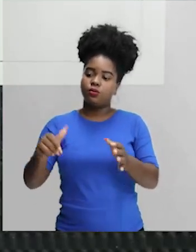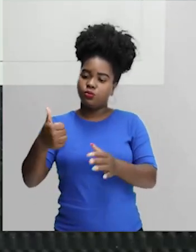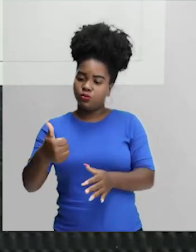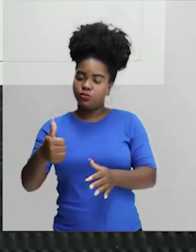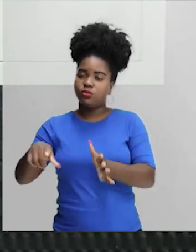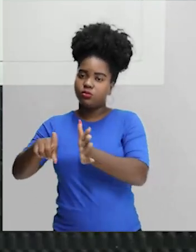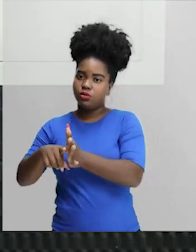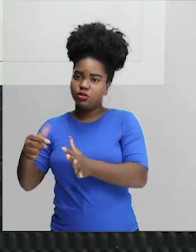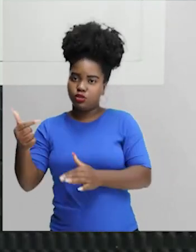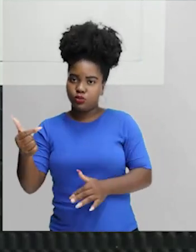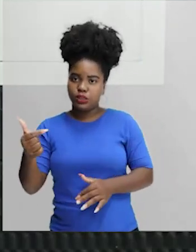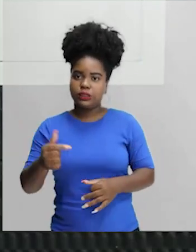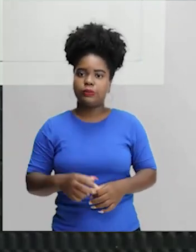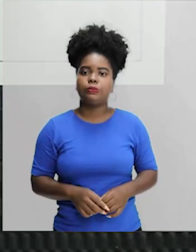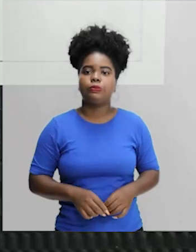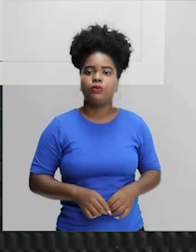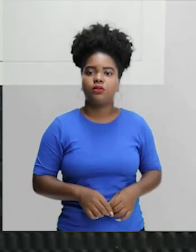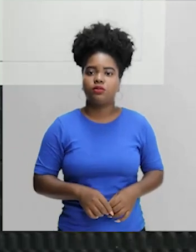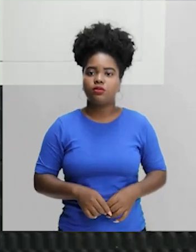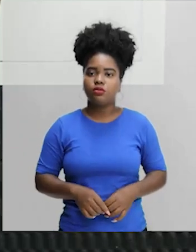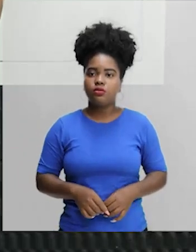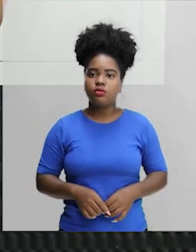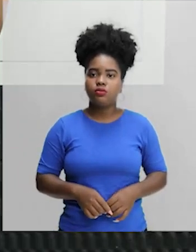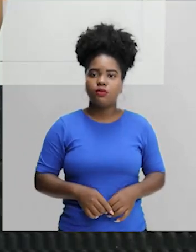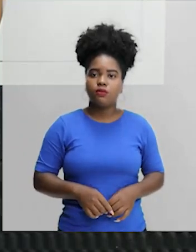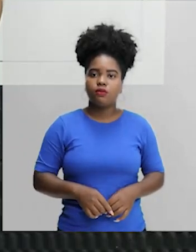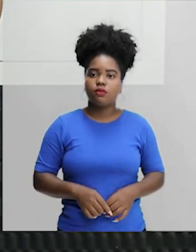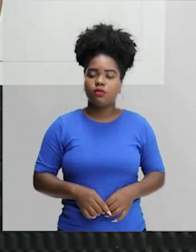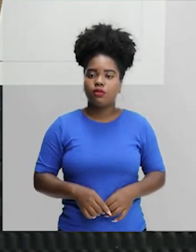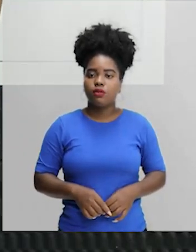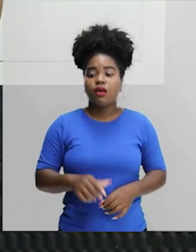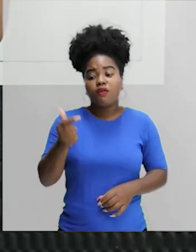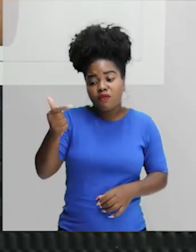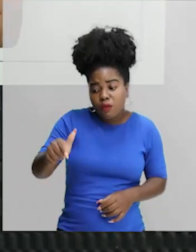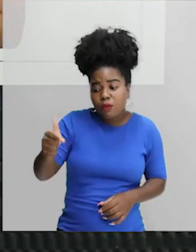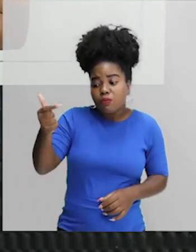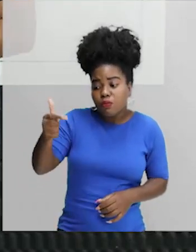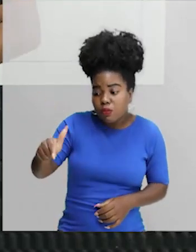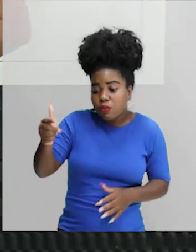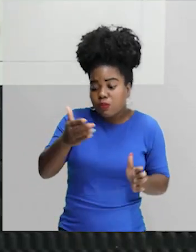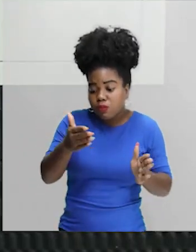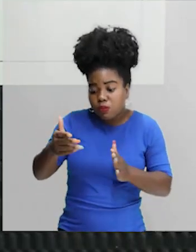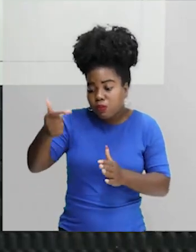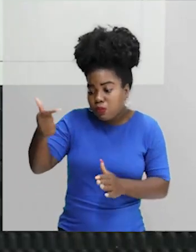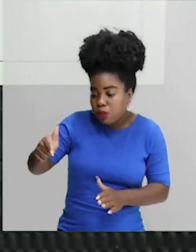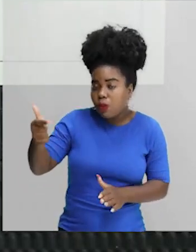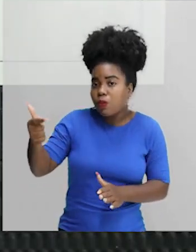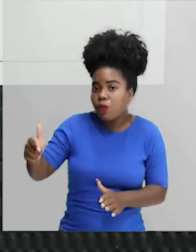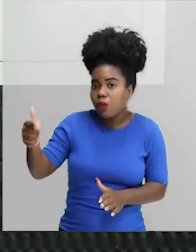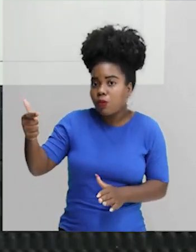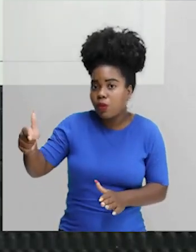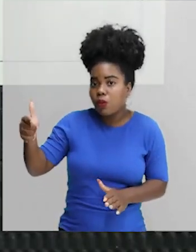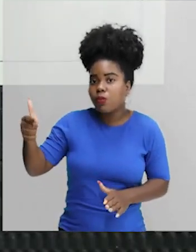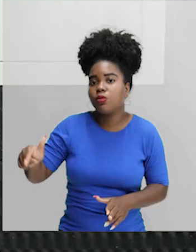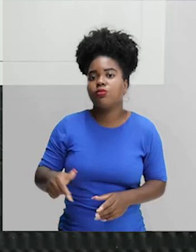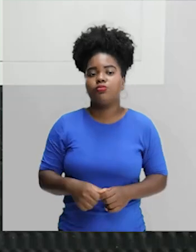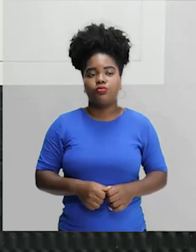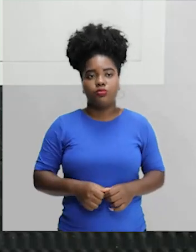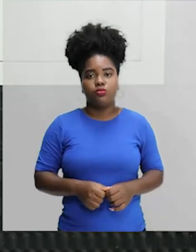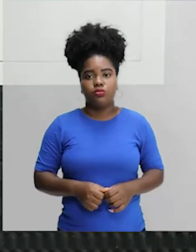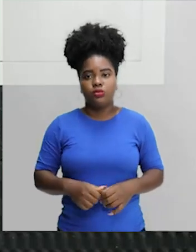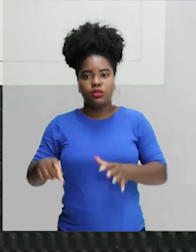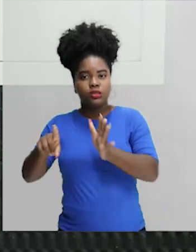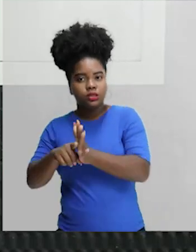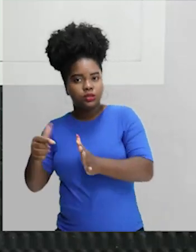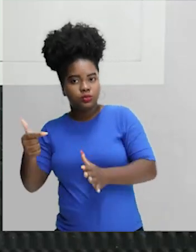embaixo. Certinho? E aí você vai só repetindo esse processo. Tá? Esse menos